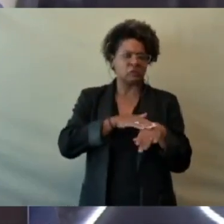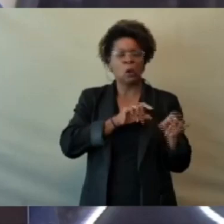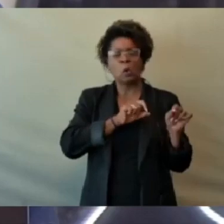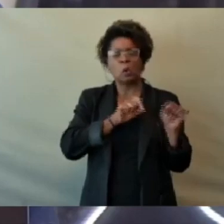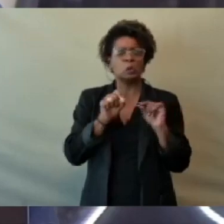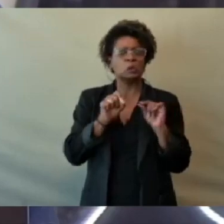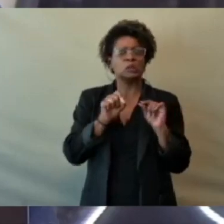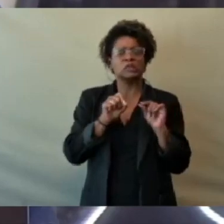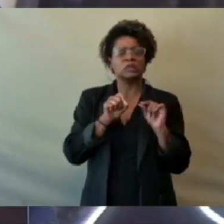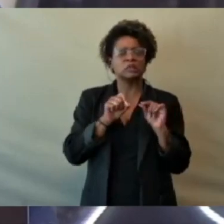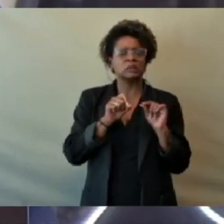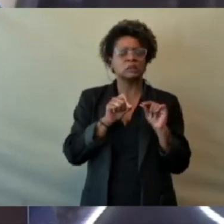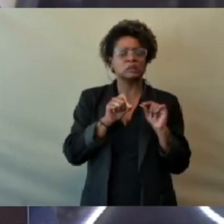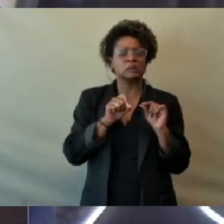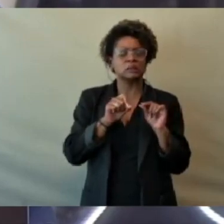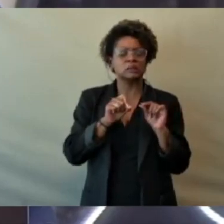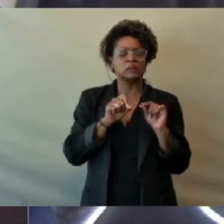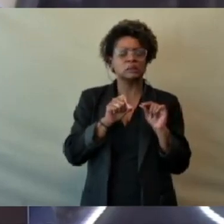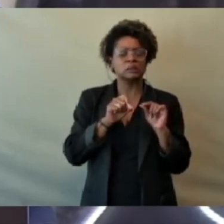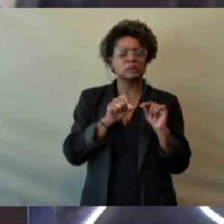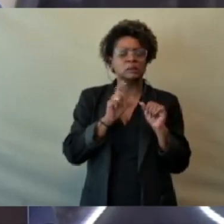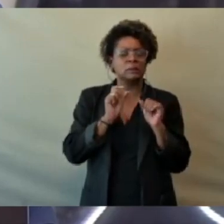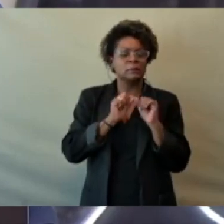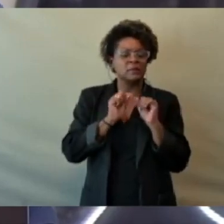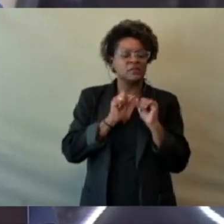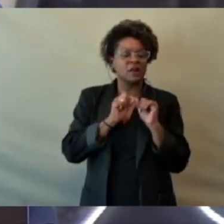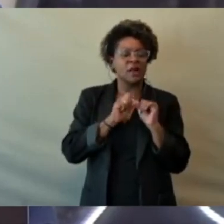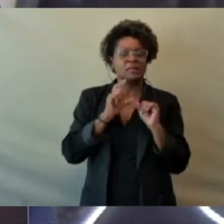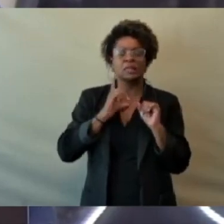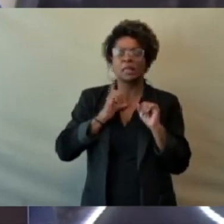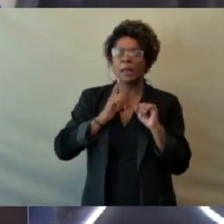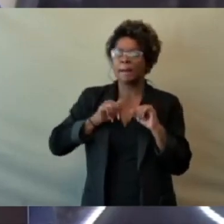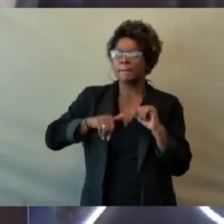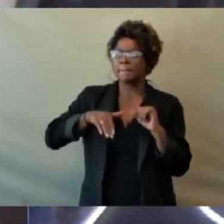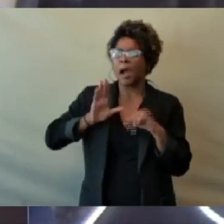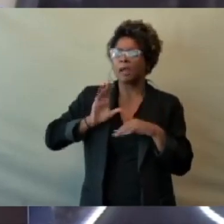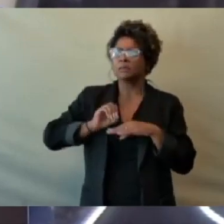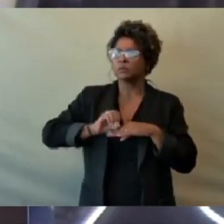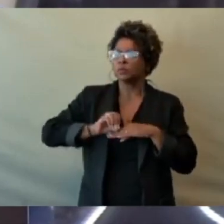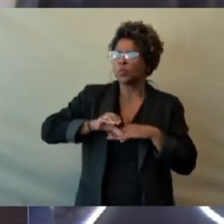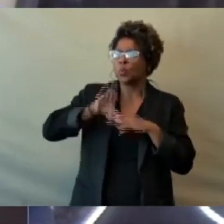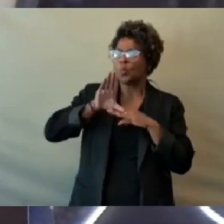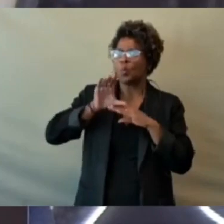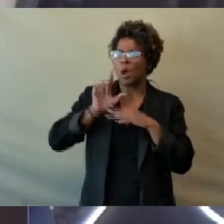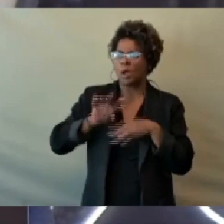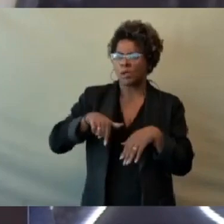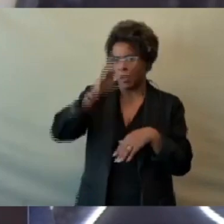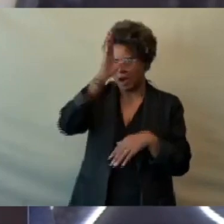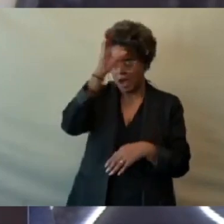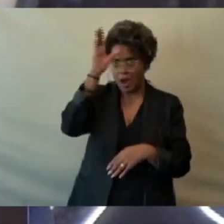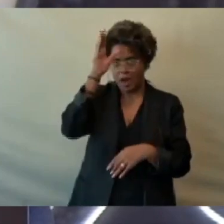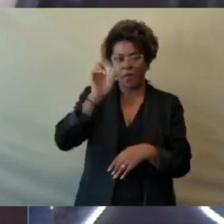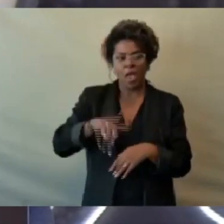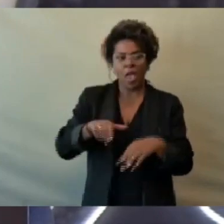adquirir mais conhecimentos aqui dentro desta casa são as audiências públicas onde a consegue escutar